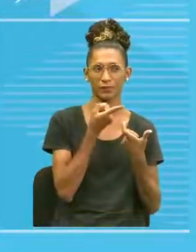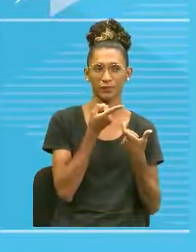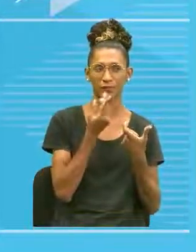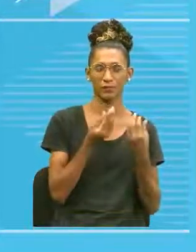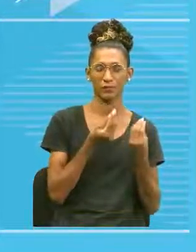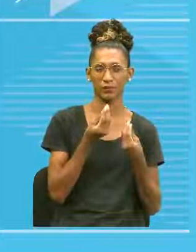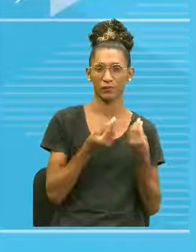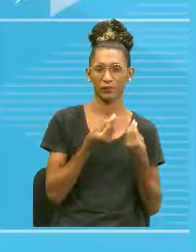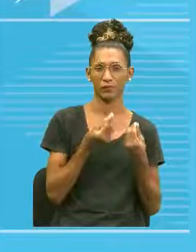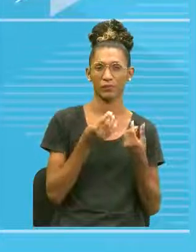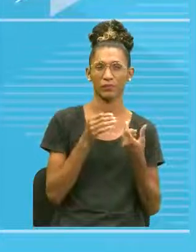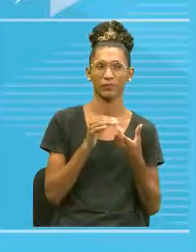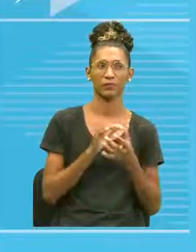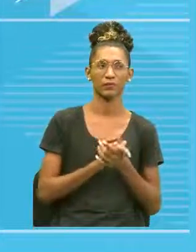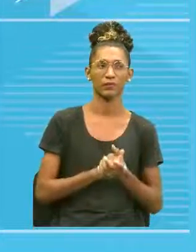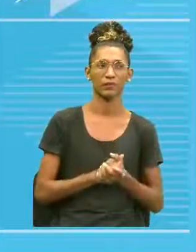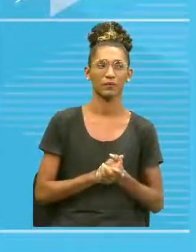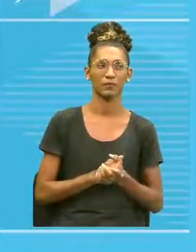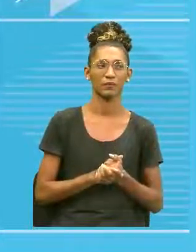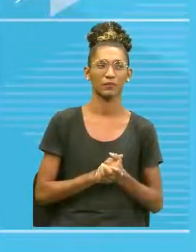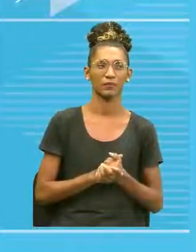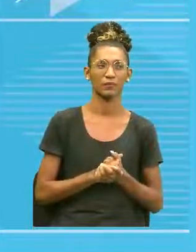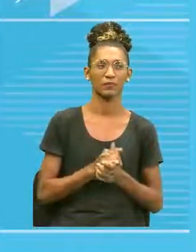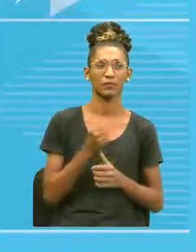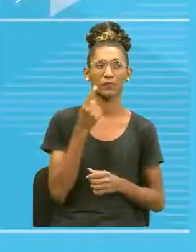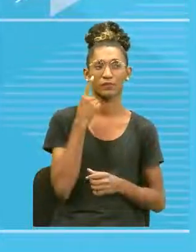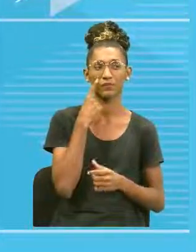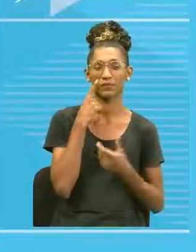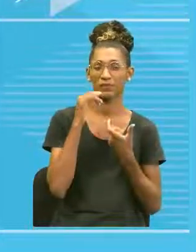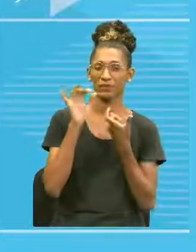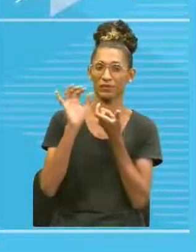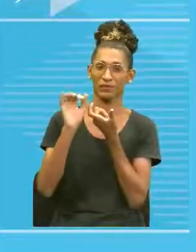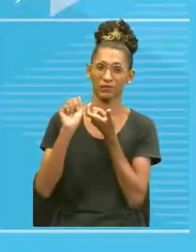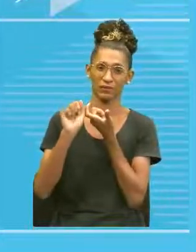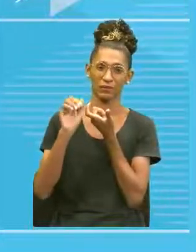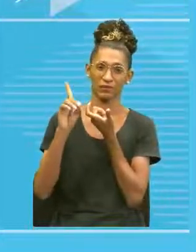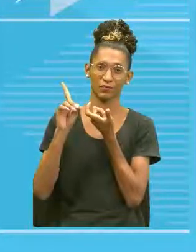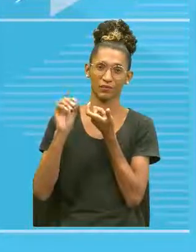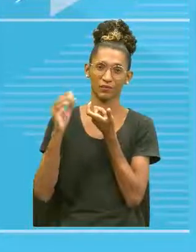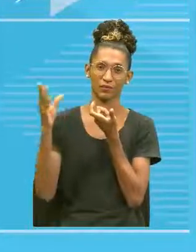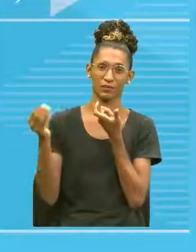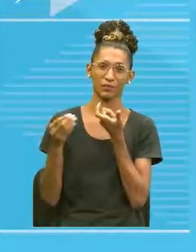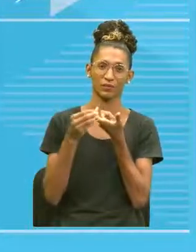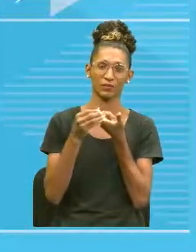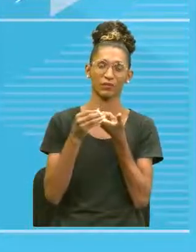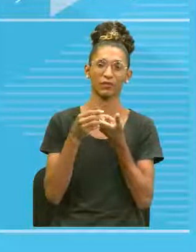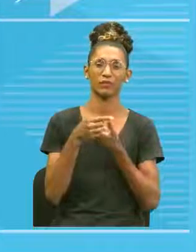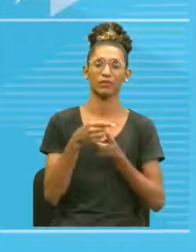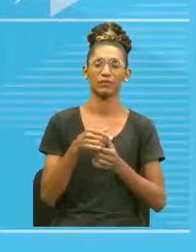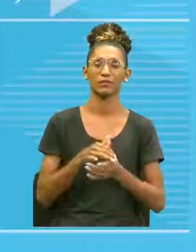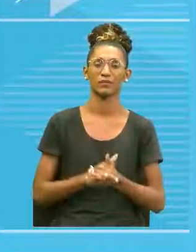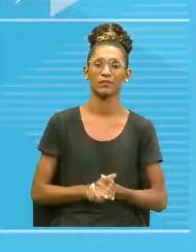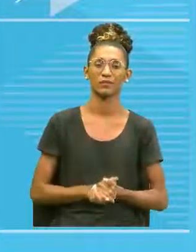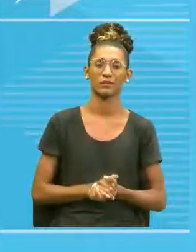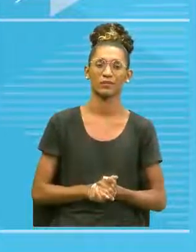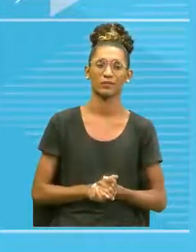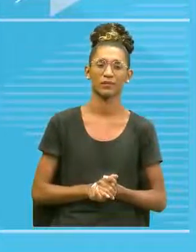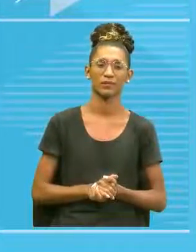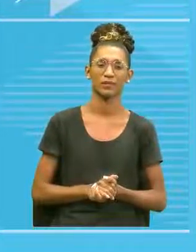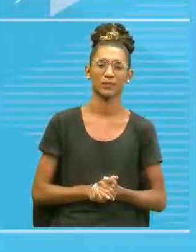treinando então havíamos em treinando duro